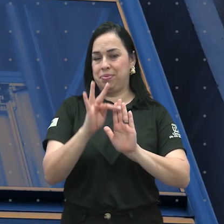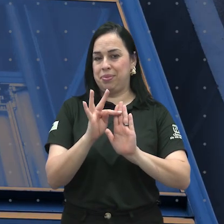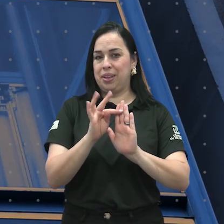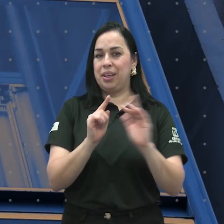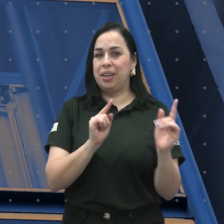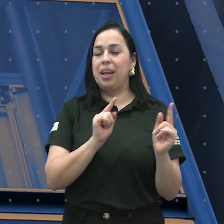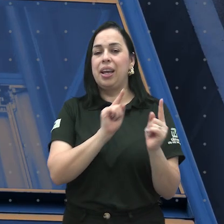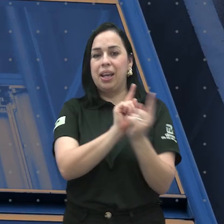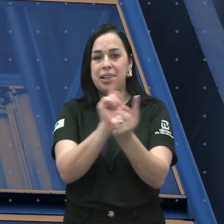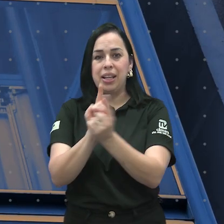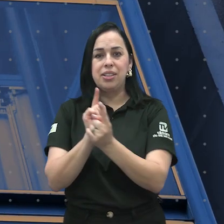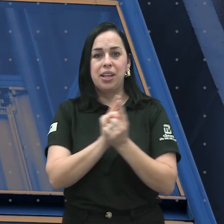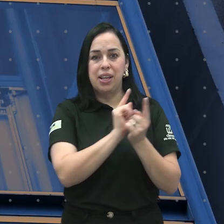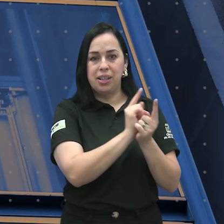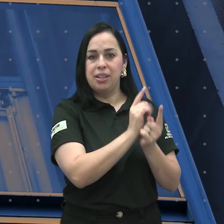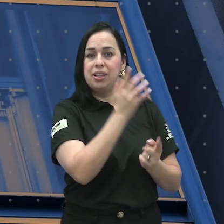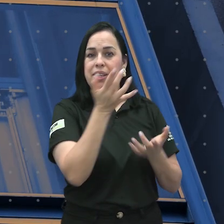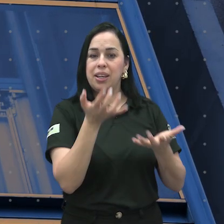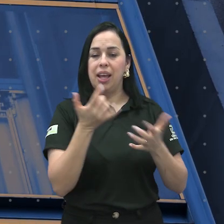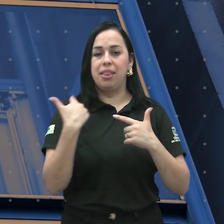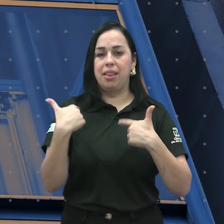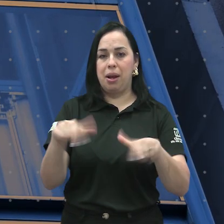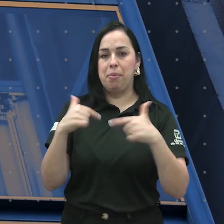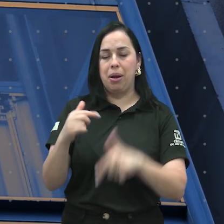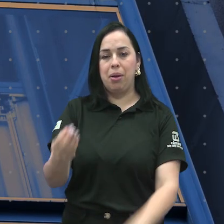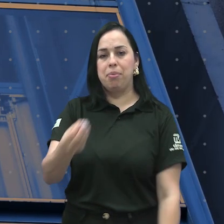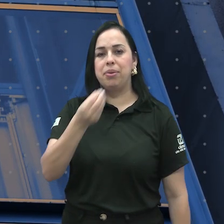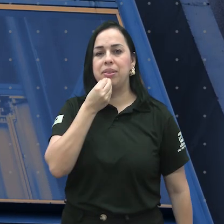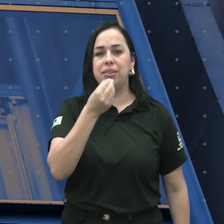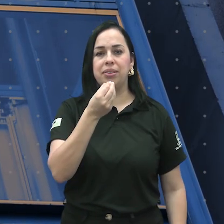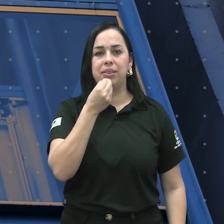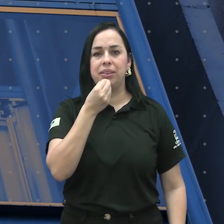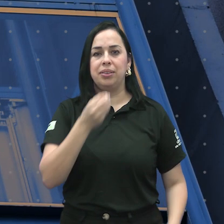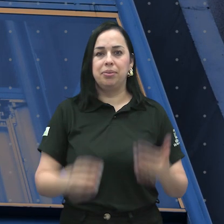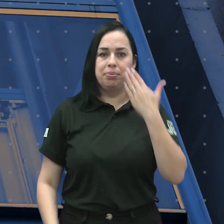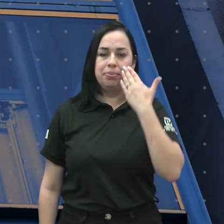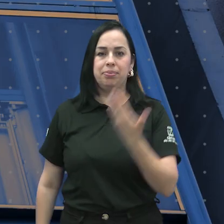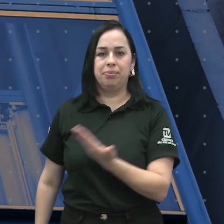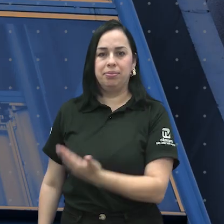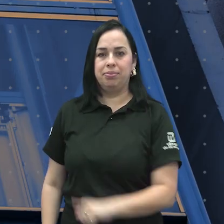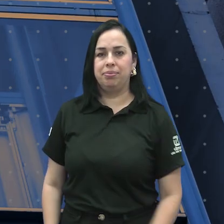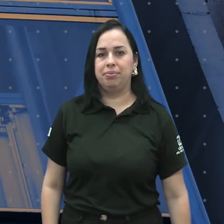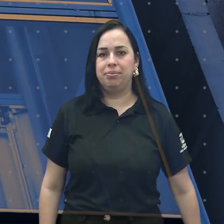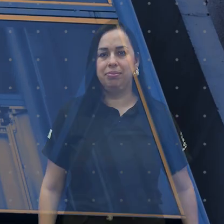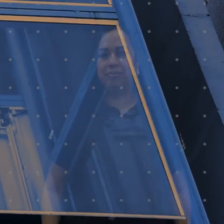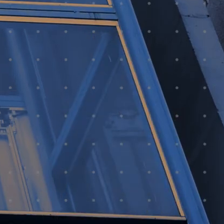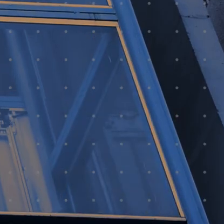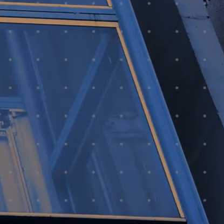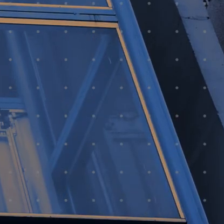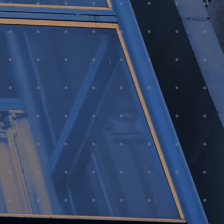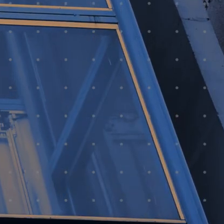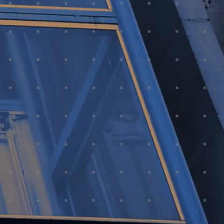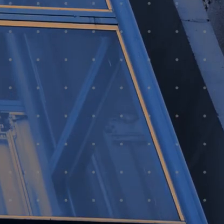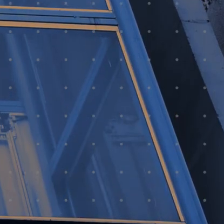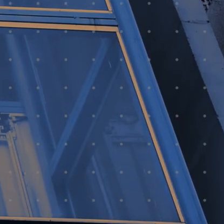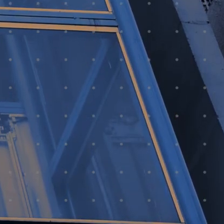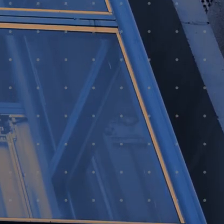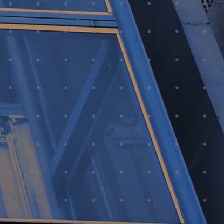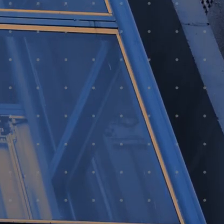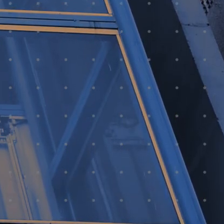O PAT, Posto de Atendimento ao Trabalhador de São José dos Campos, tem oportunidades de emprego para